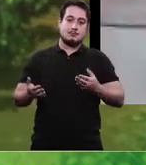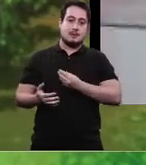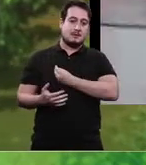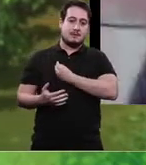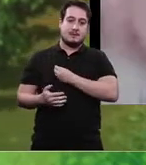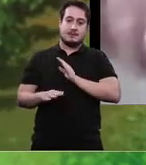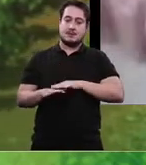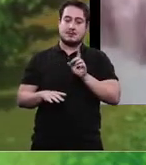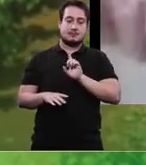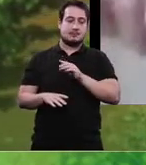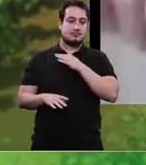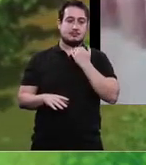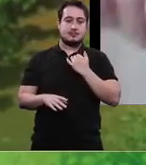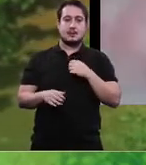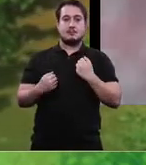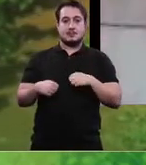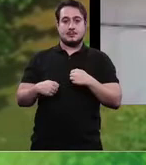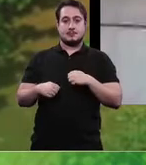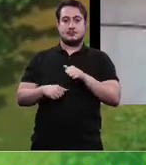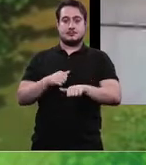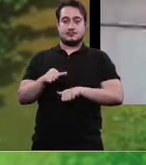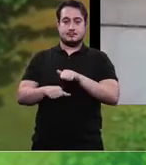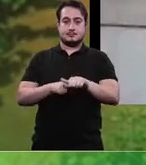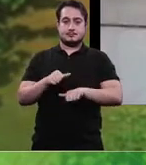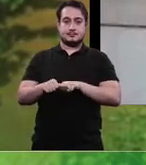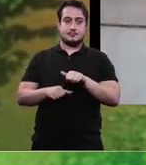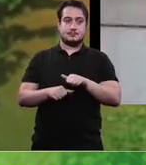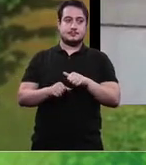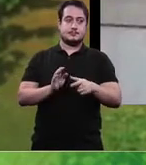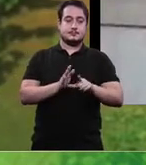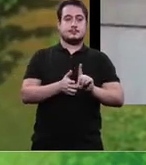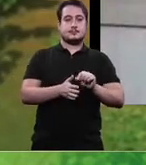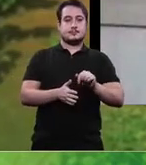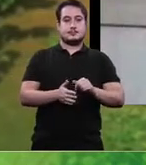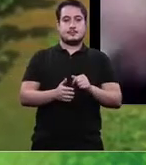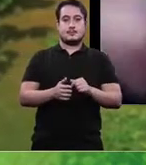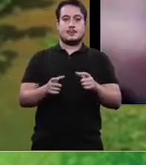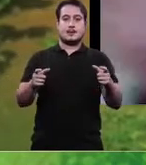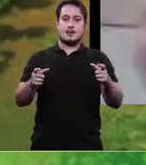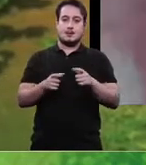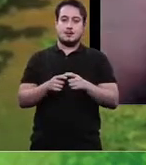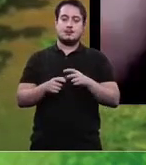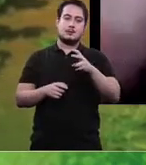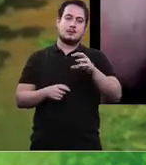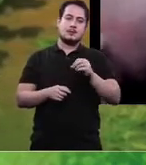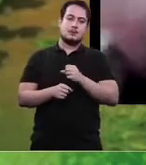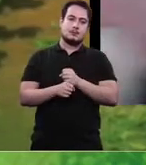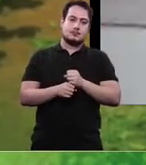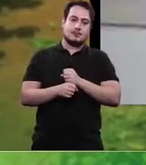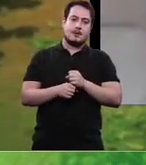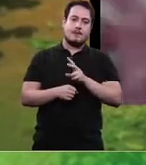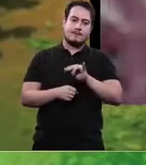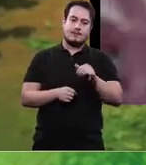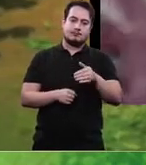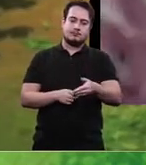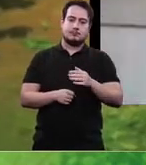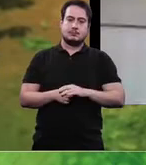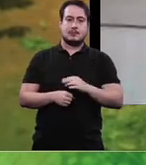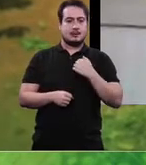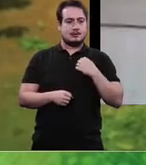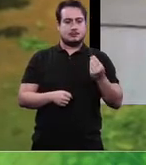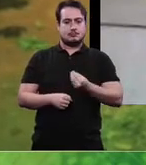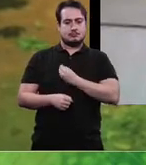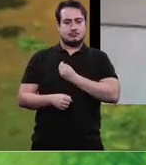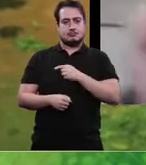né? Talvez nós precisássemos antecipar um pouco isso. Daqui a 50 anos, meu filho vai estar aí, mas eu não vou estar